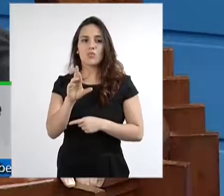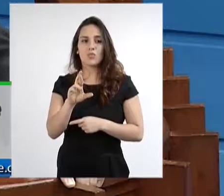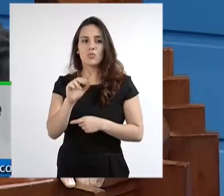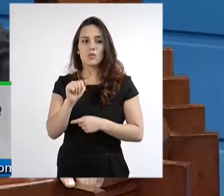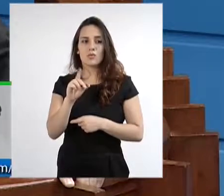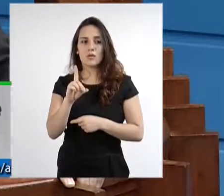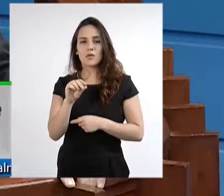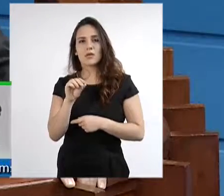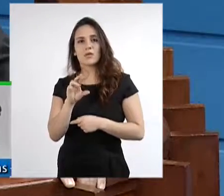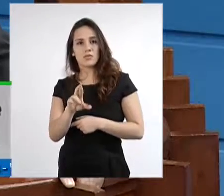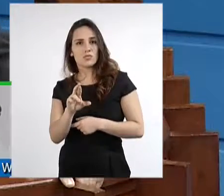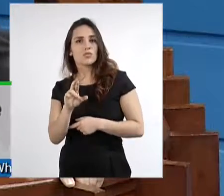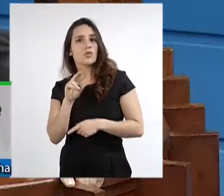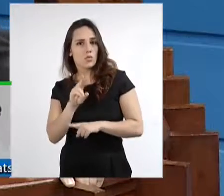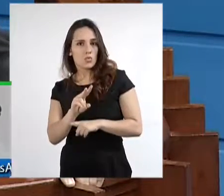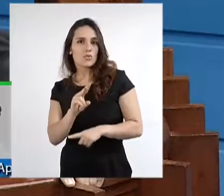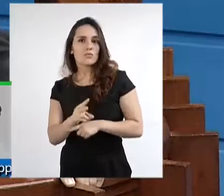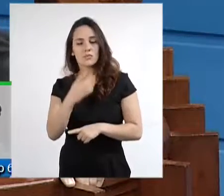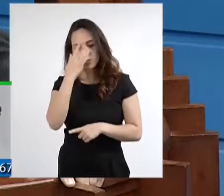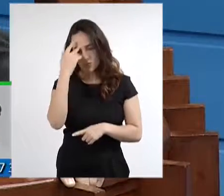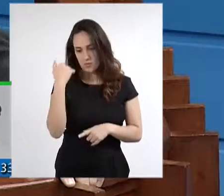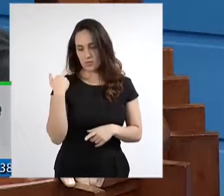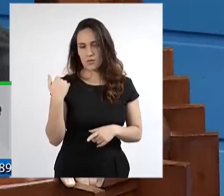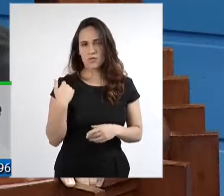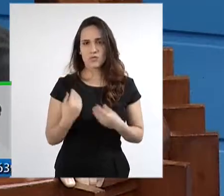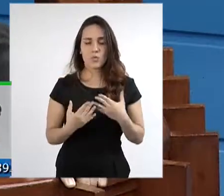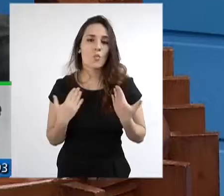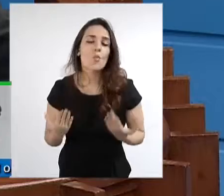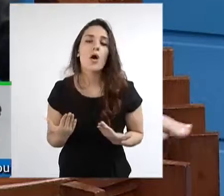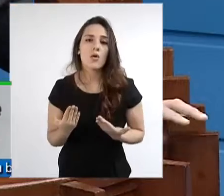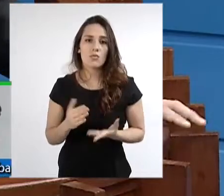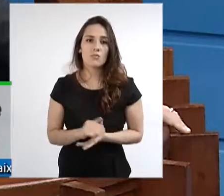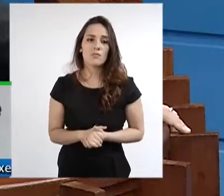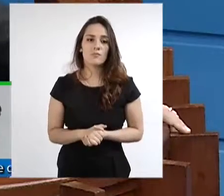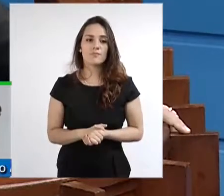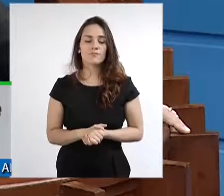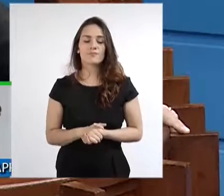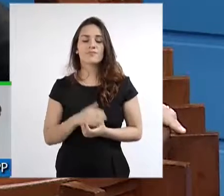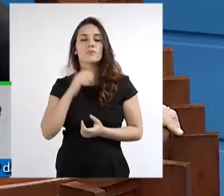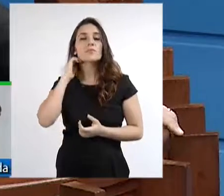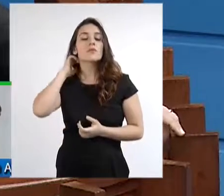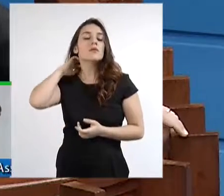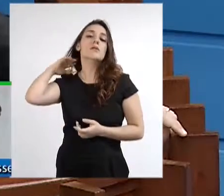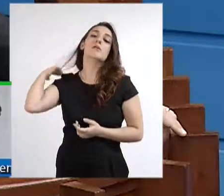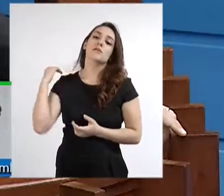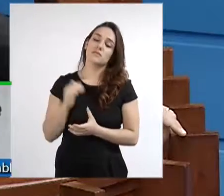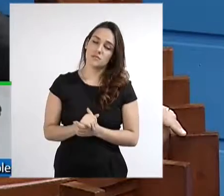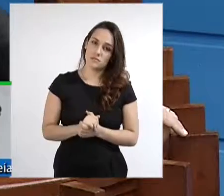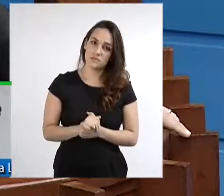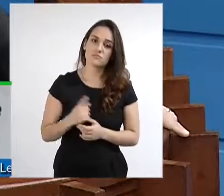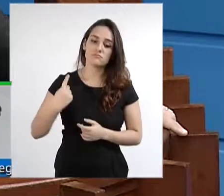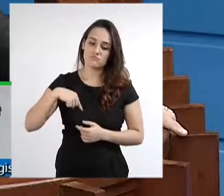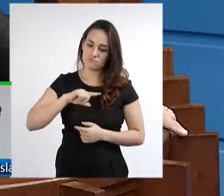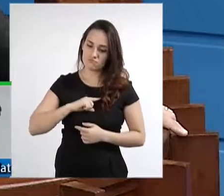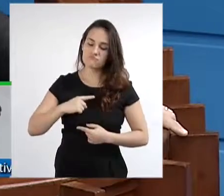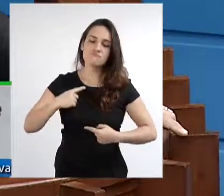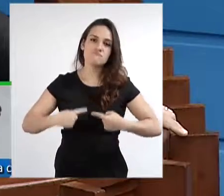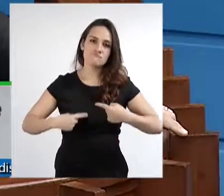interesses desse idoso? Nós, através de uma